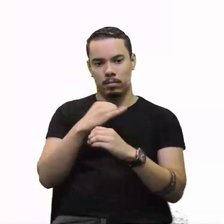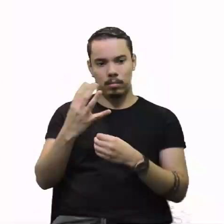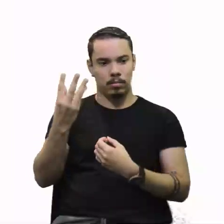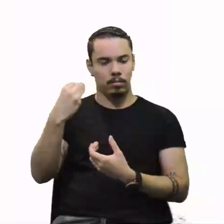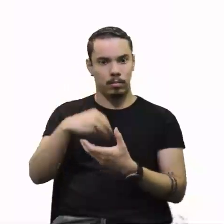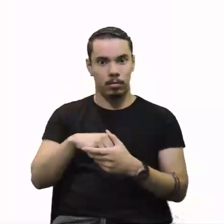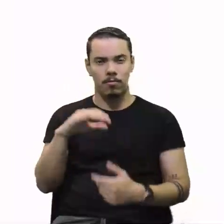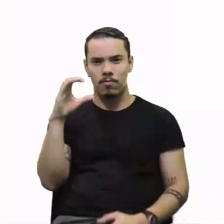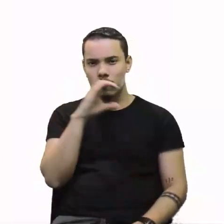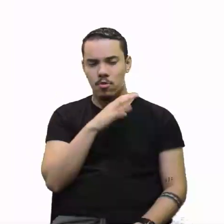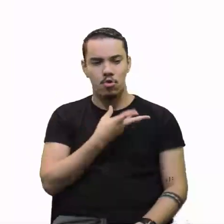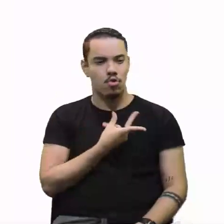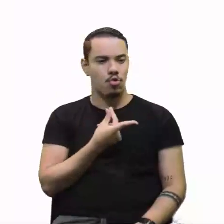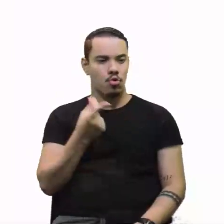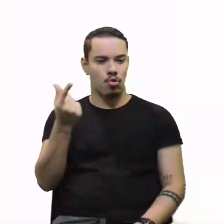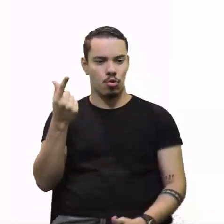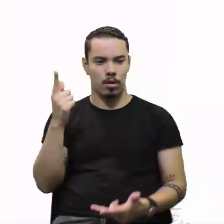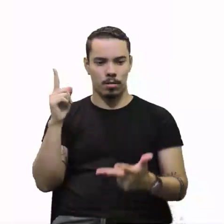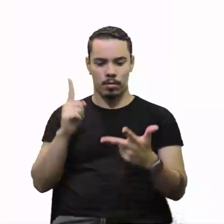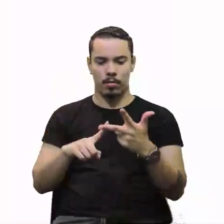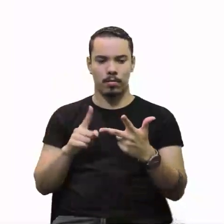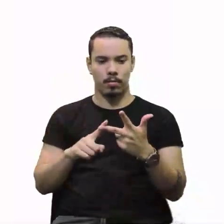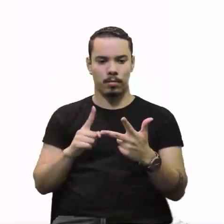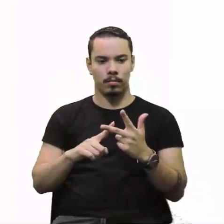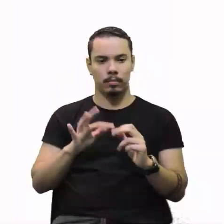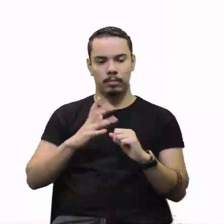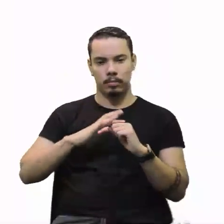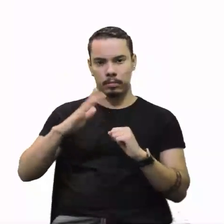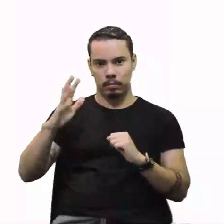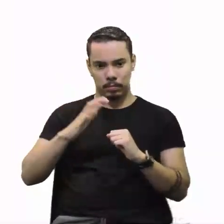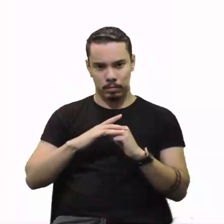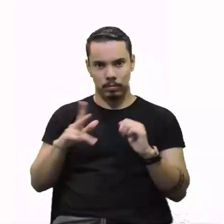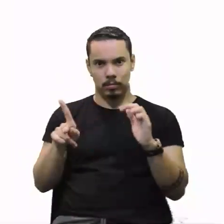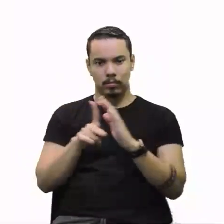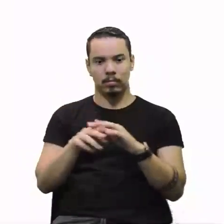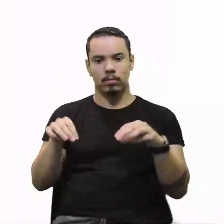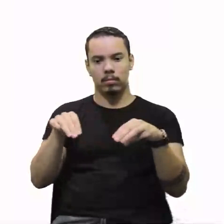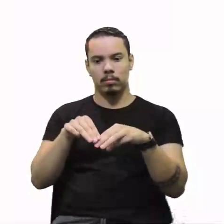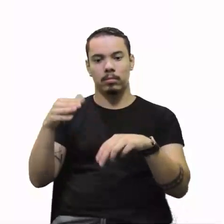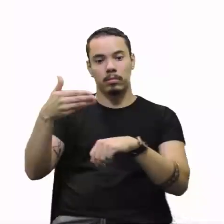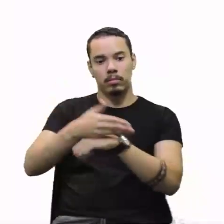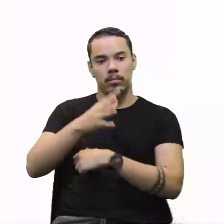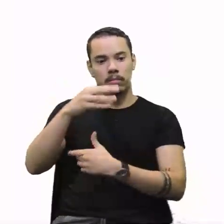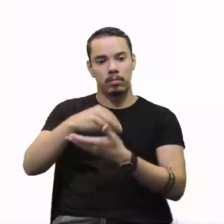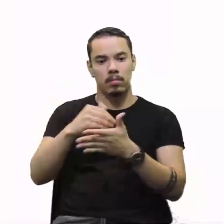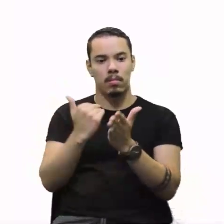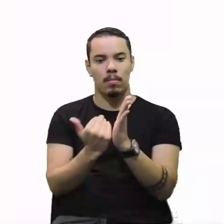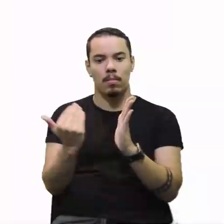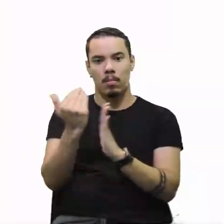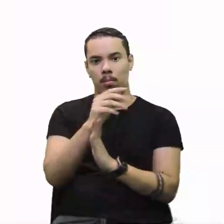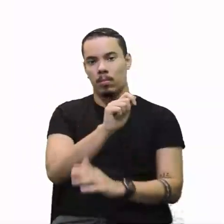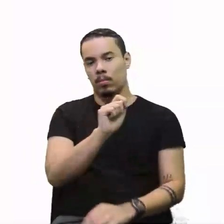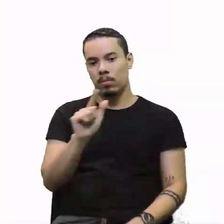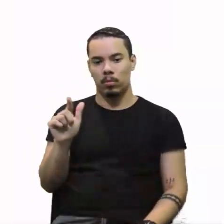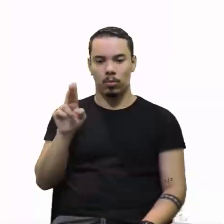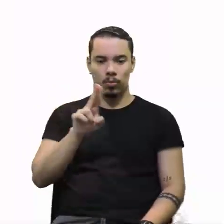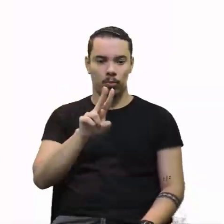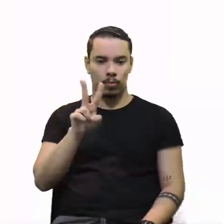grandes velocidades. Ondas eletromagnéticas de frequências maiores que as das